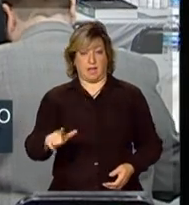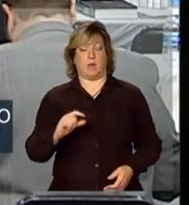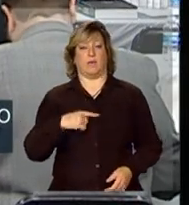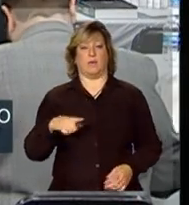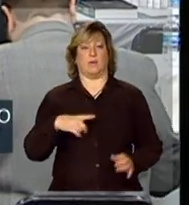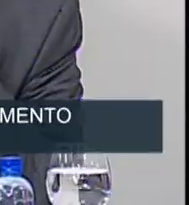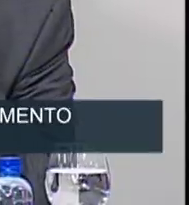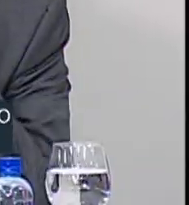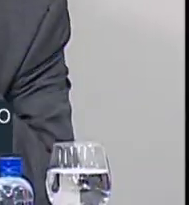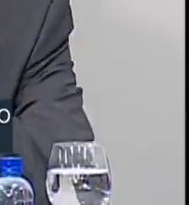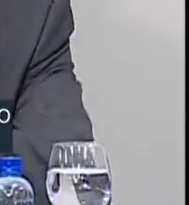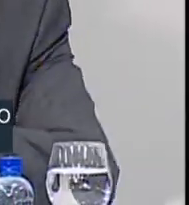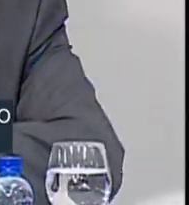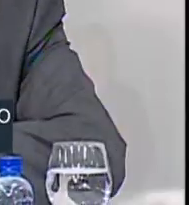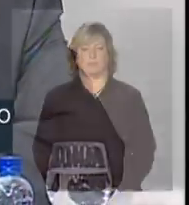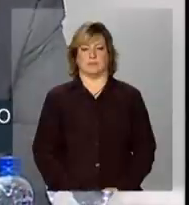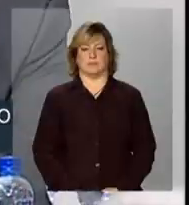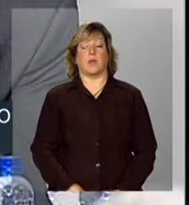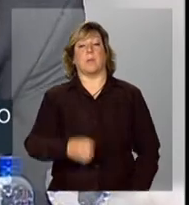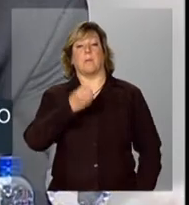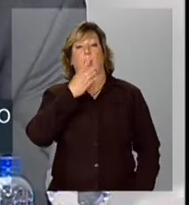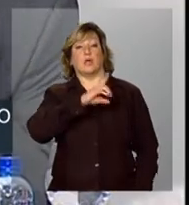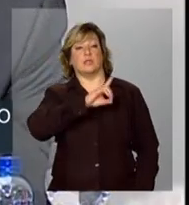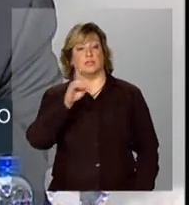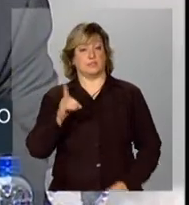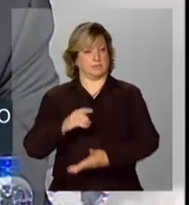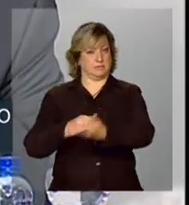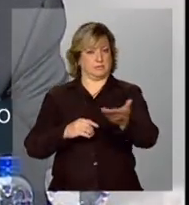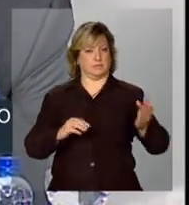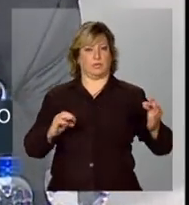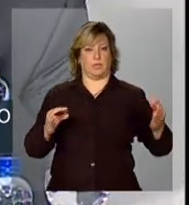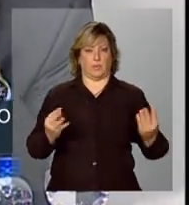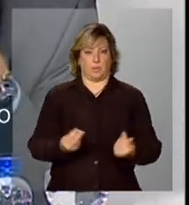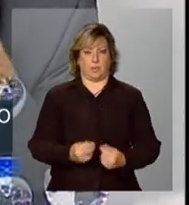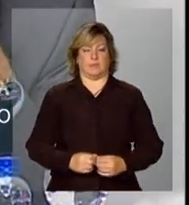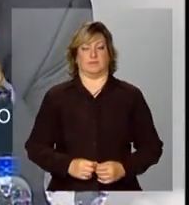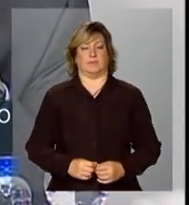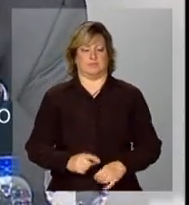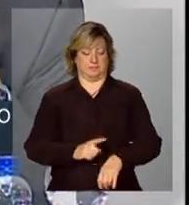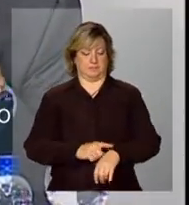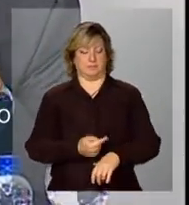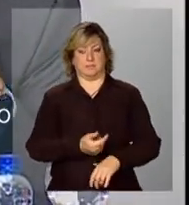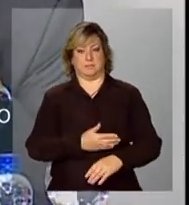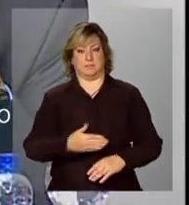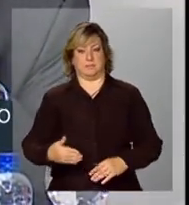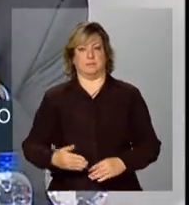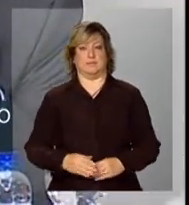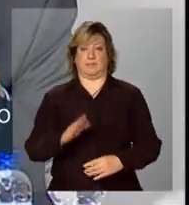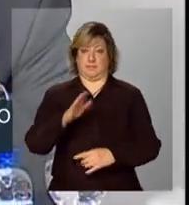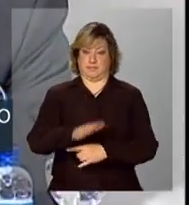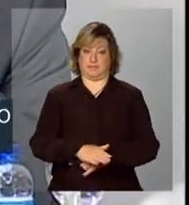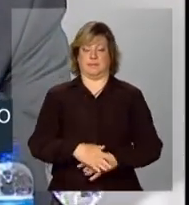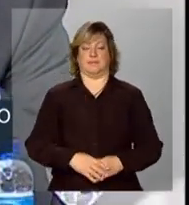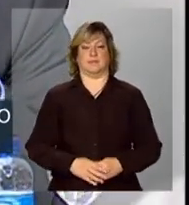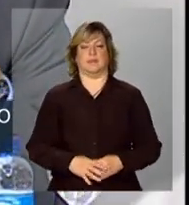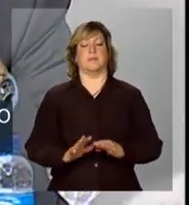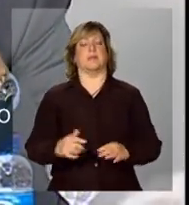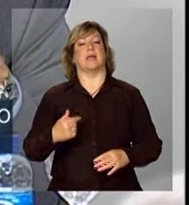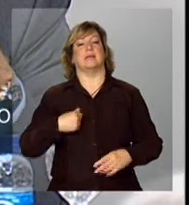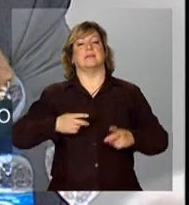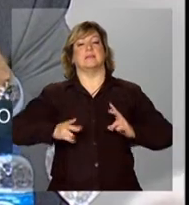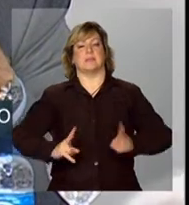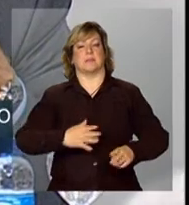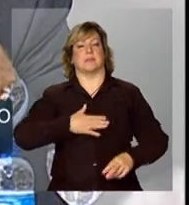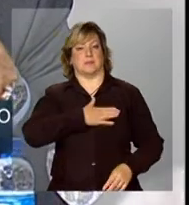Carlo Lovatelli. Bom dia a todos. Ainda bom dia, por pouco. Para mim é sempre um prazer,